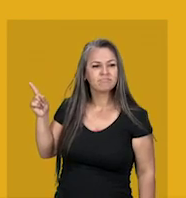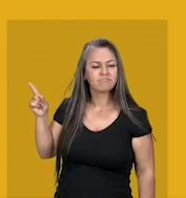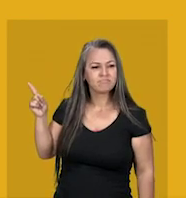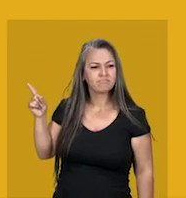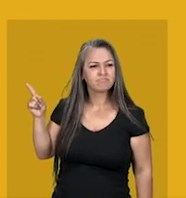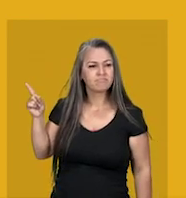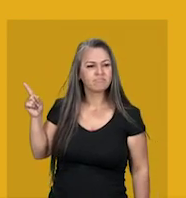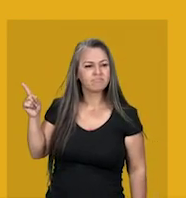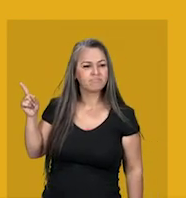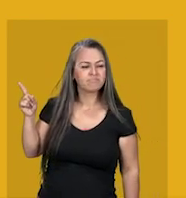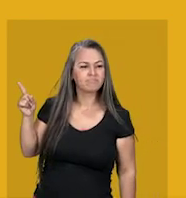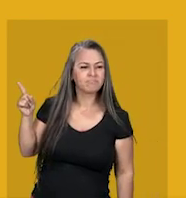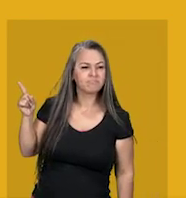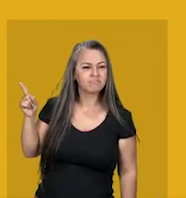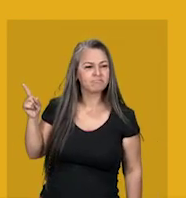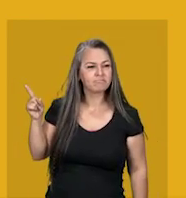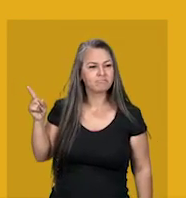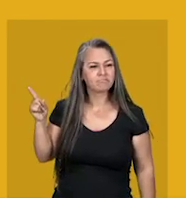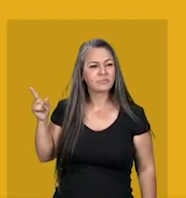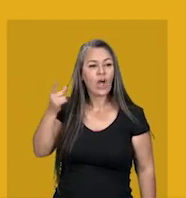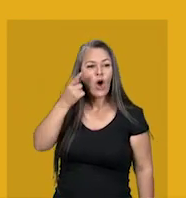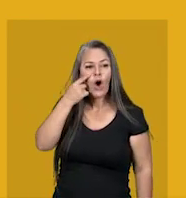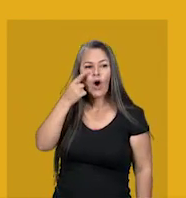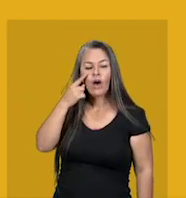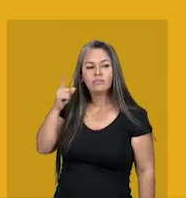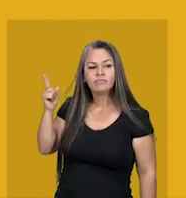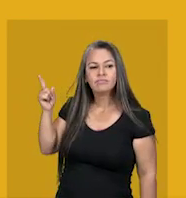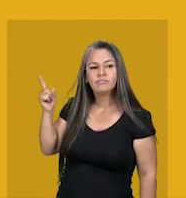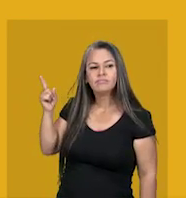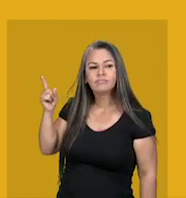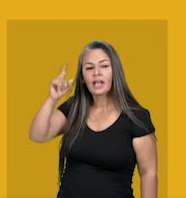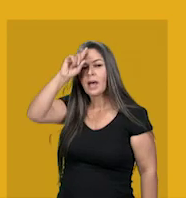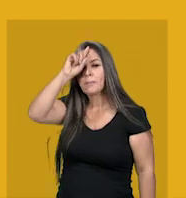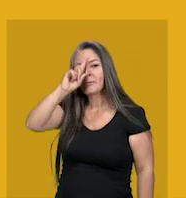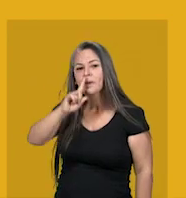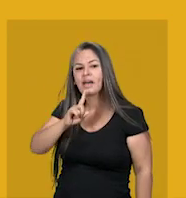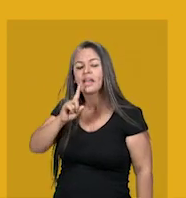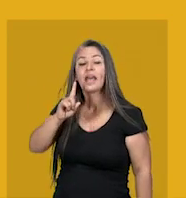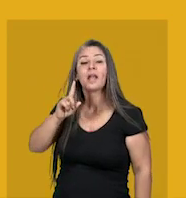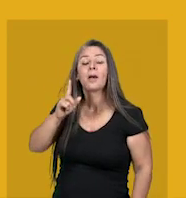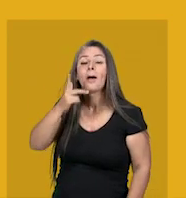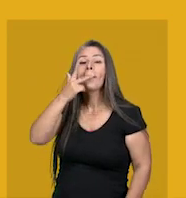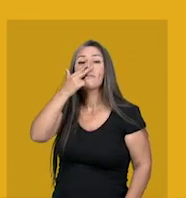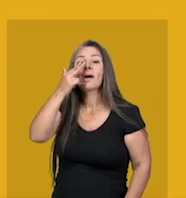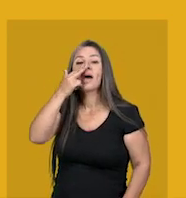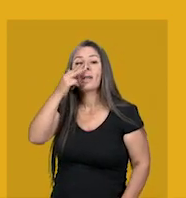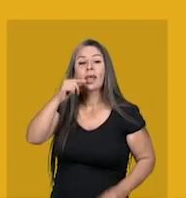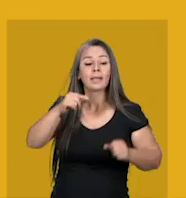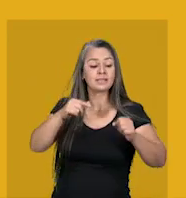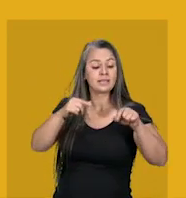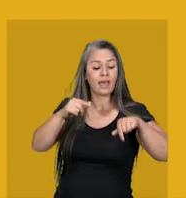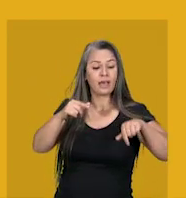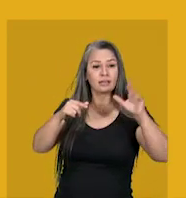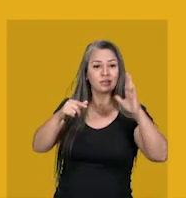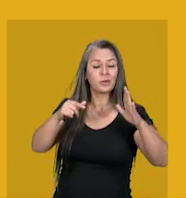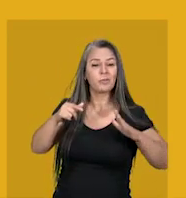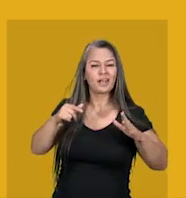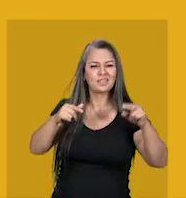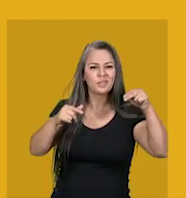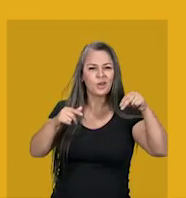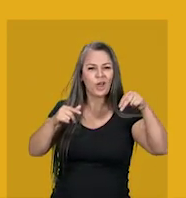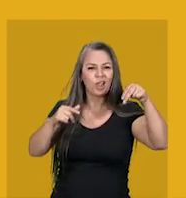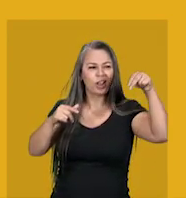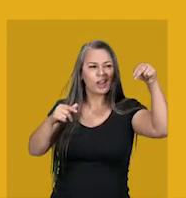tem. Reparem que o clima semiárido seria comparável ao do Nordeste, né? O clima do interior do Nordeste, aquele